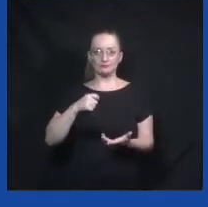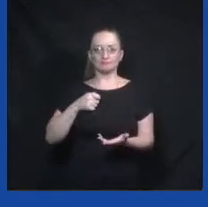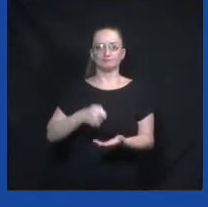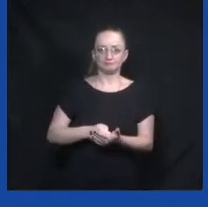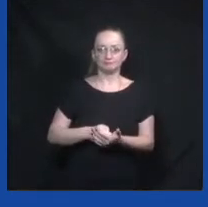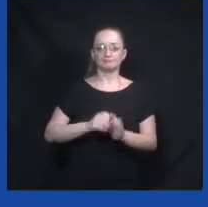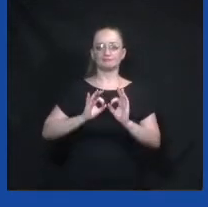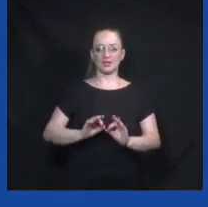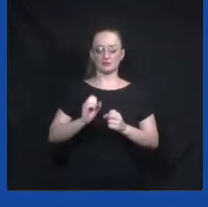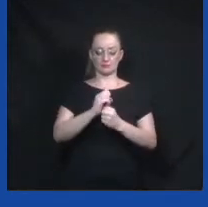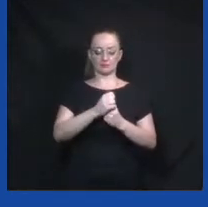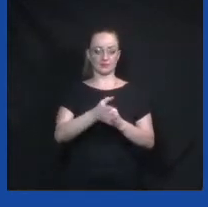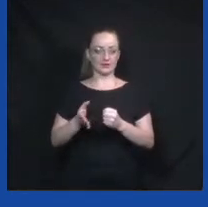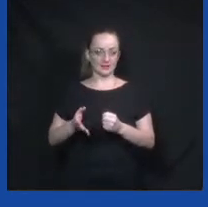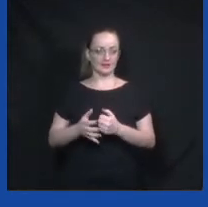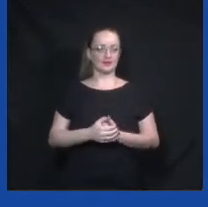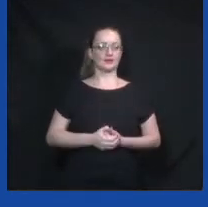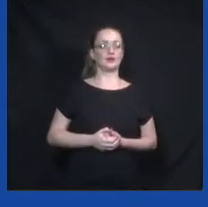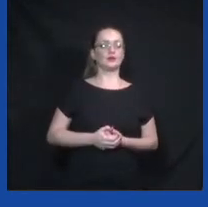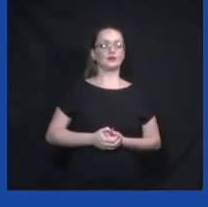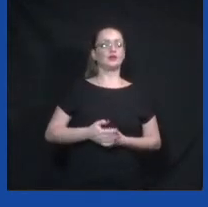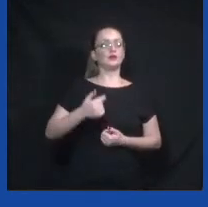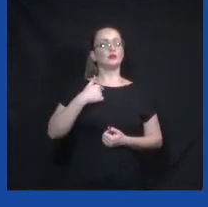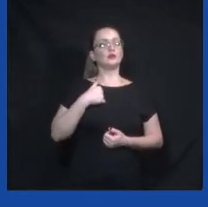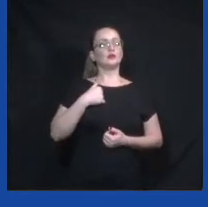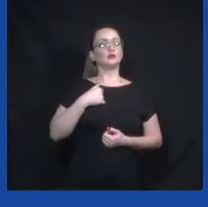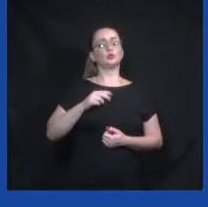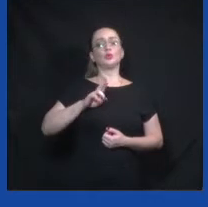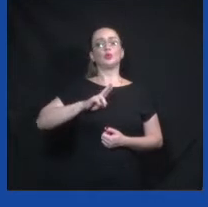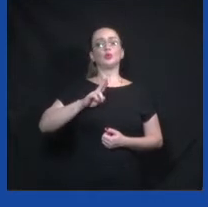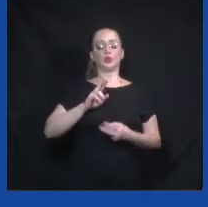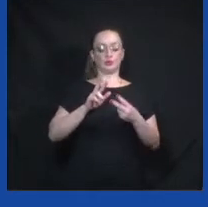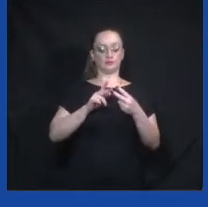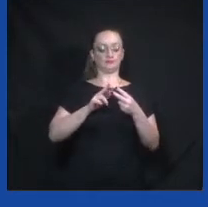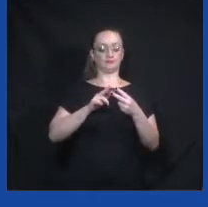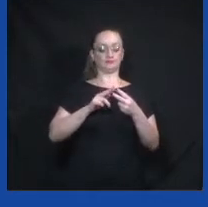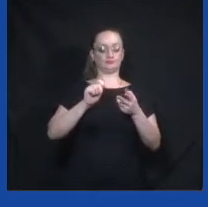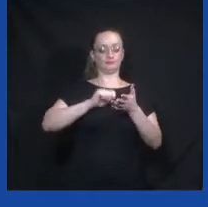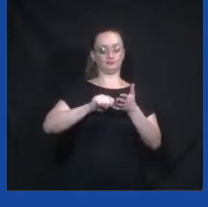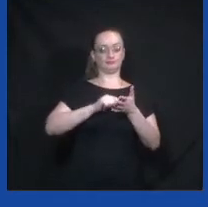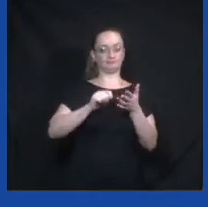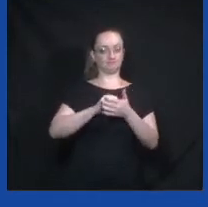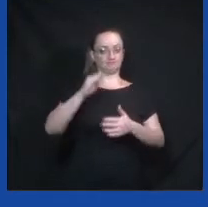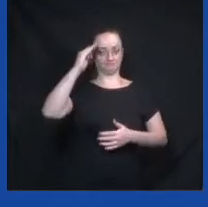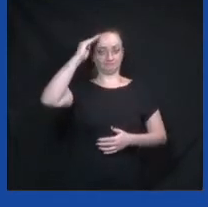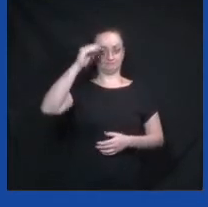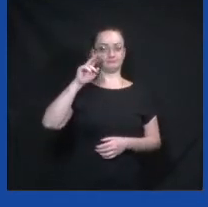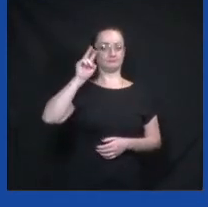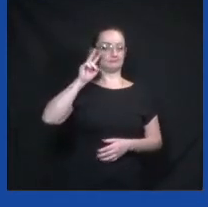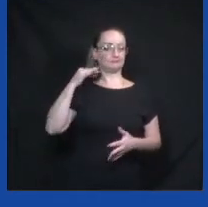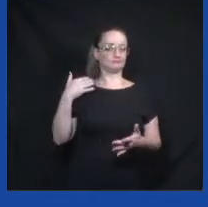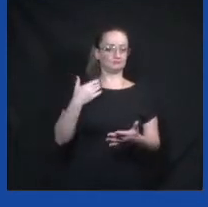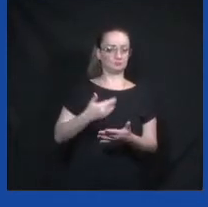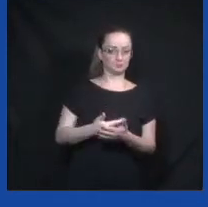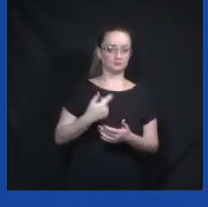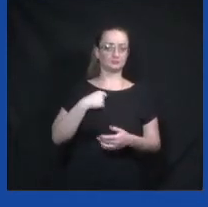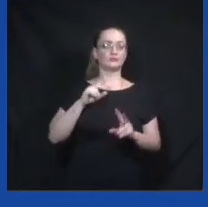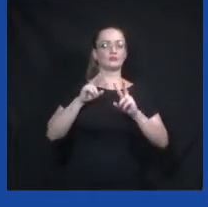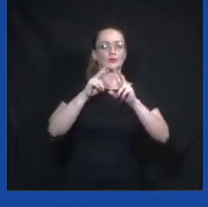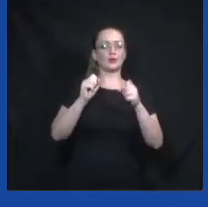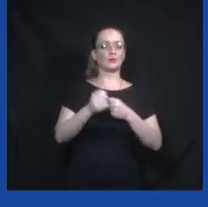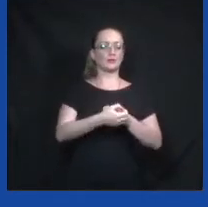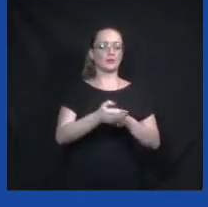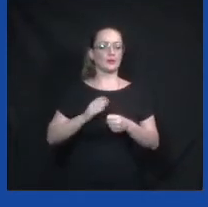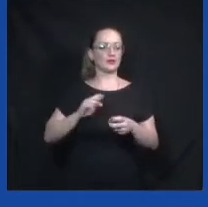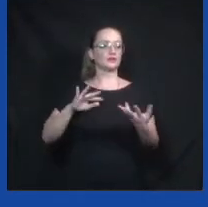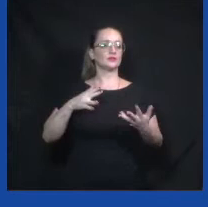da democracia, eu utilizo aqui 2 autores fundamentais para a história das reflexões acerca de democracia e